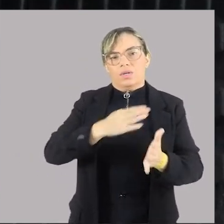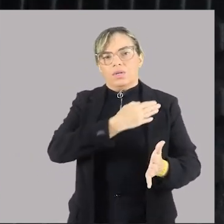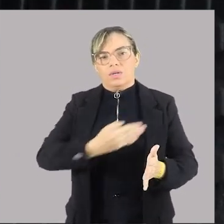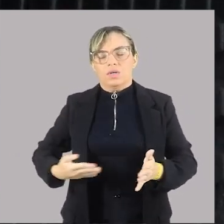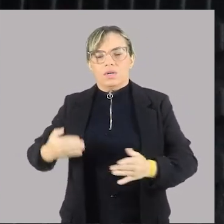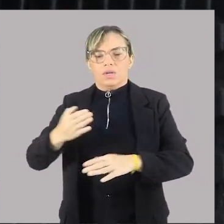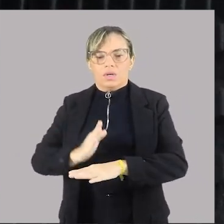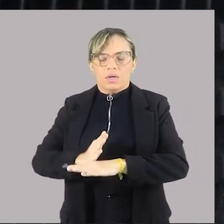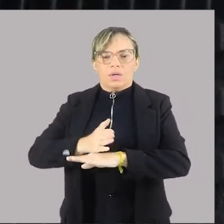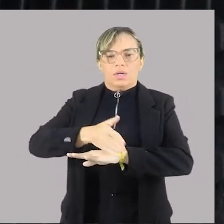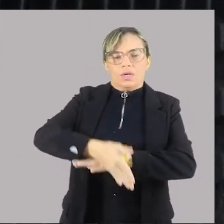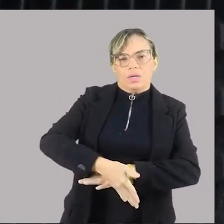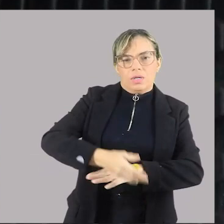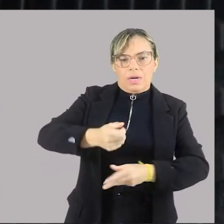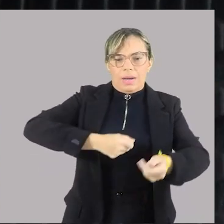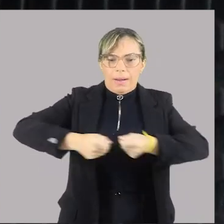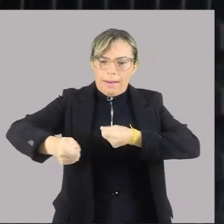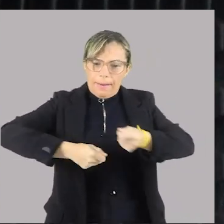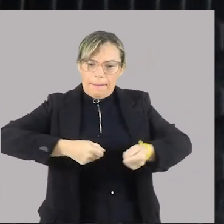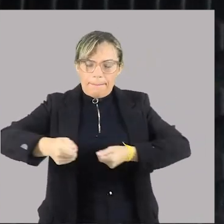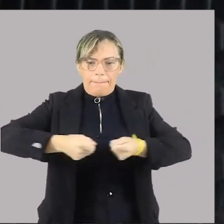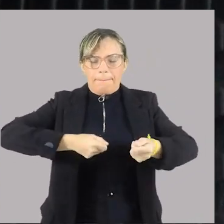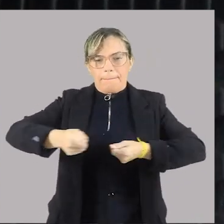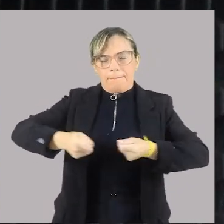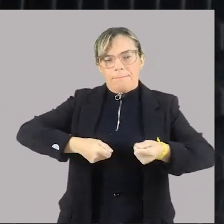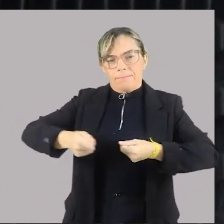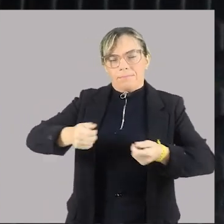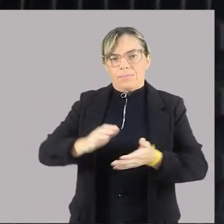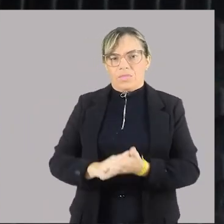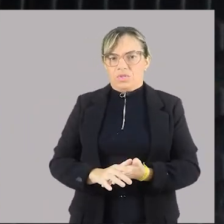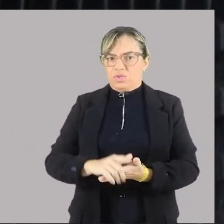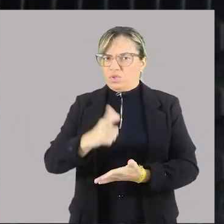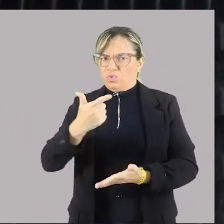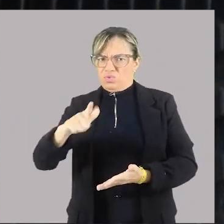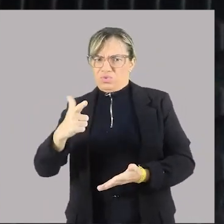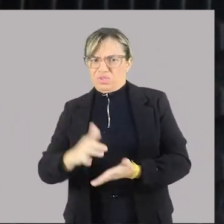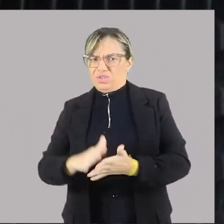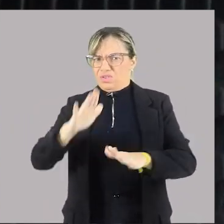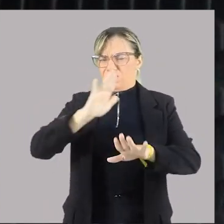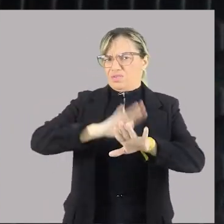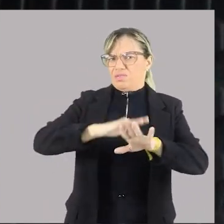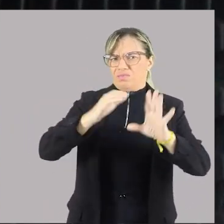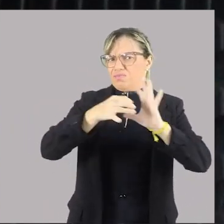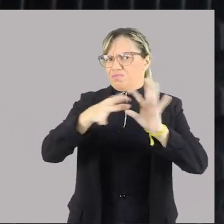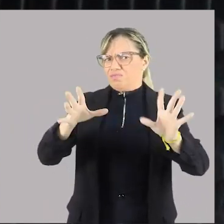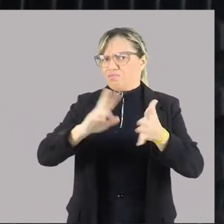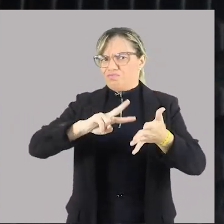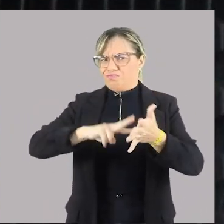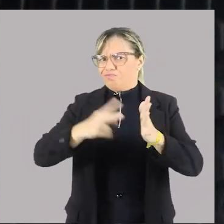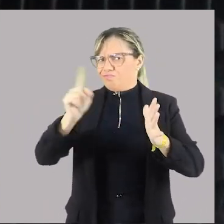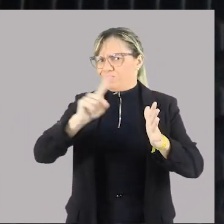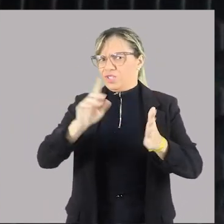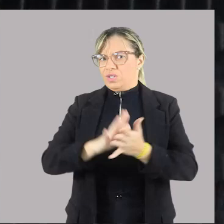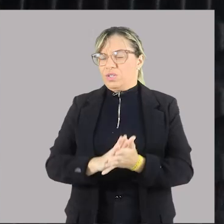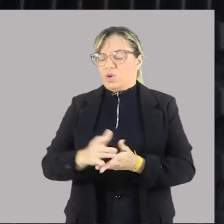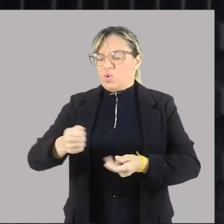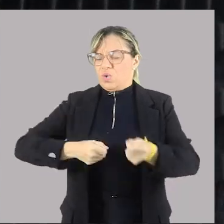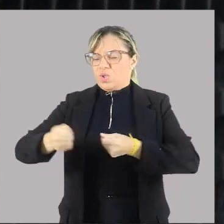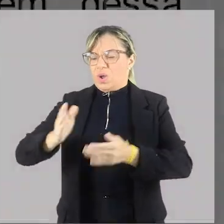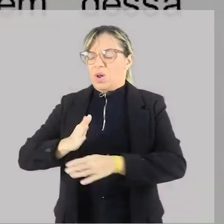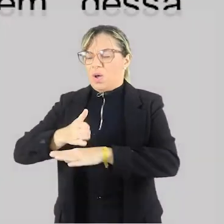intervém no controle dos sindicatos. Os sindicatos não têm autonomia, eles são controlados pelo governo.